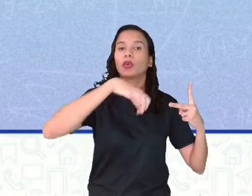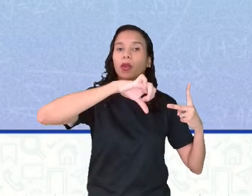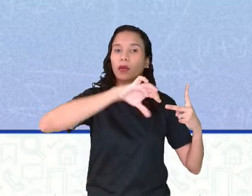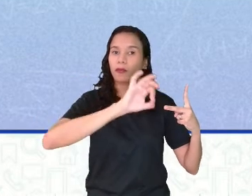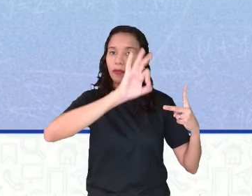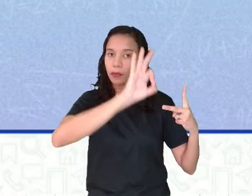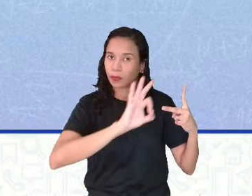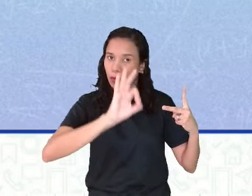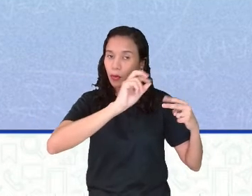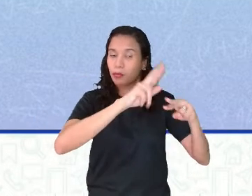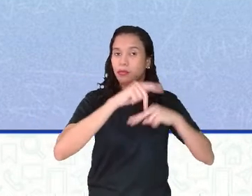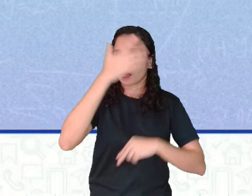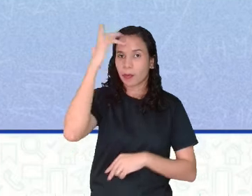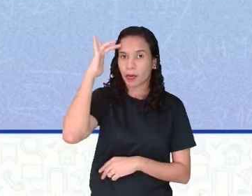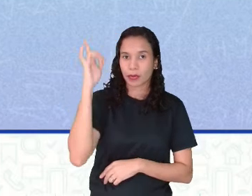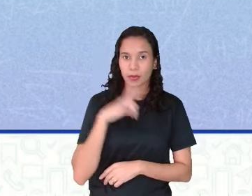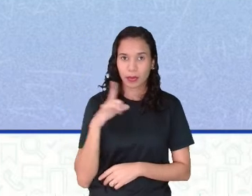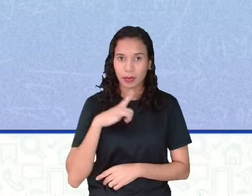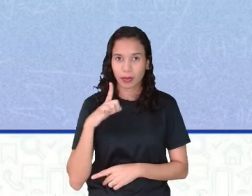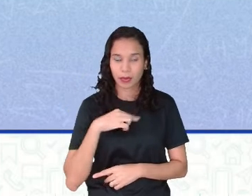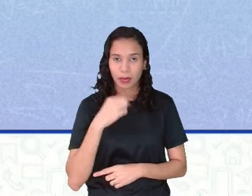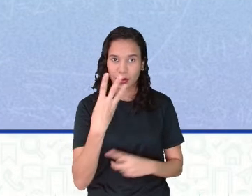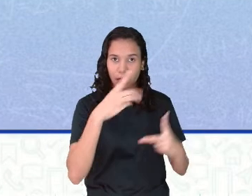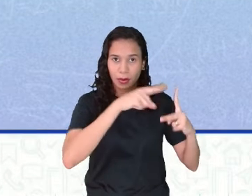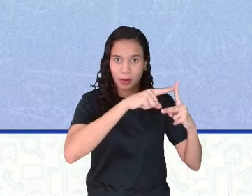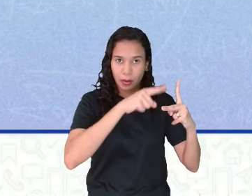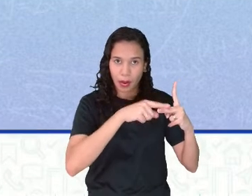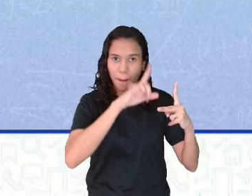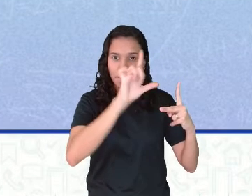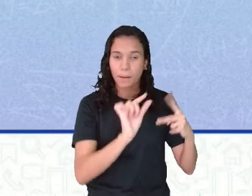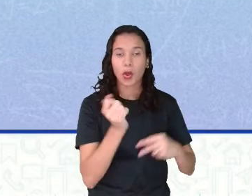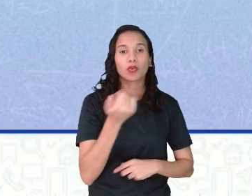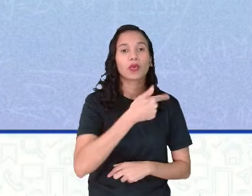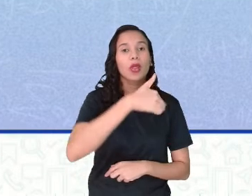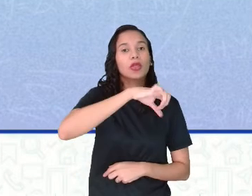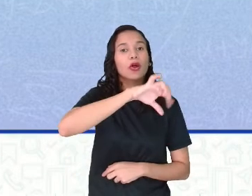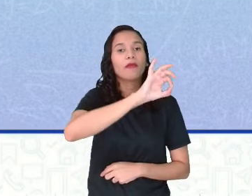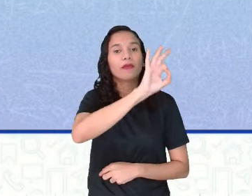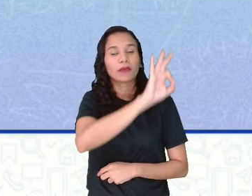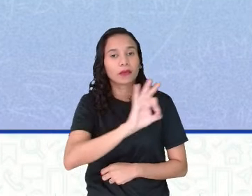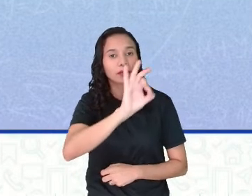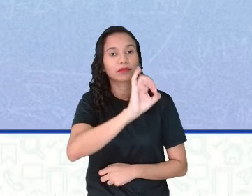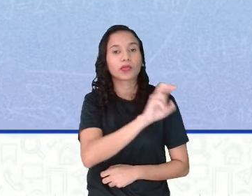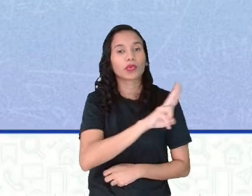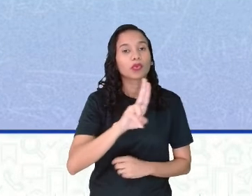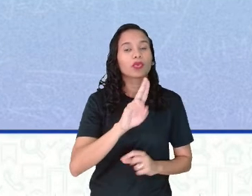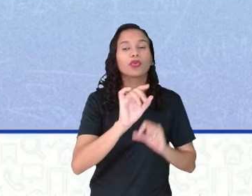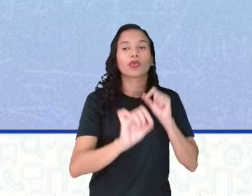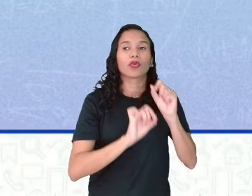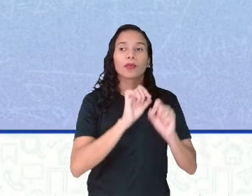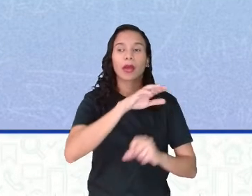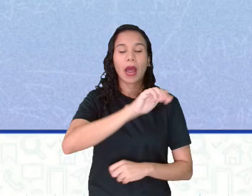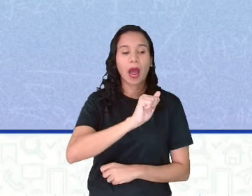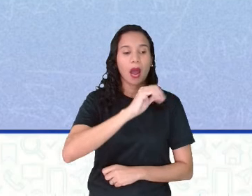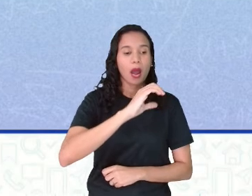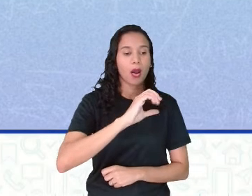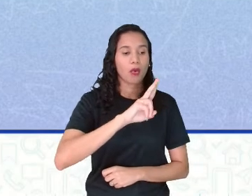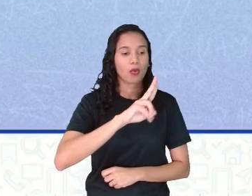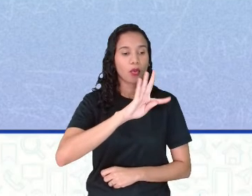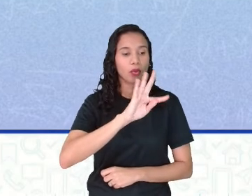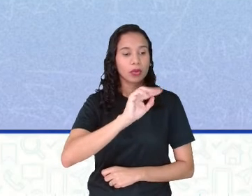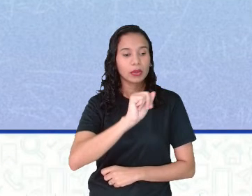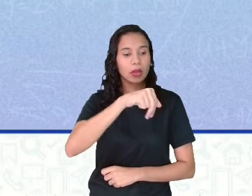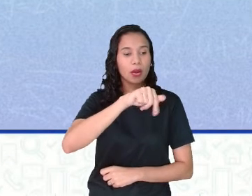graus. Então, quando eu tenho 3 ângulos aí menores que 90 graus, o triângulo é chamado de triângulo